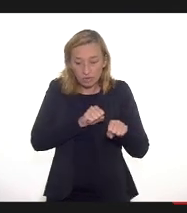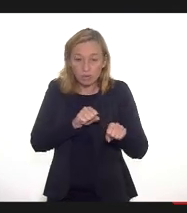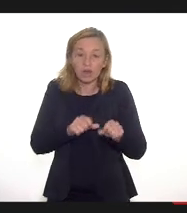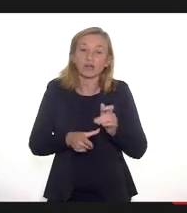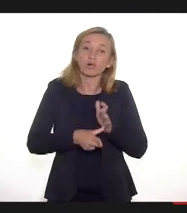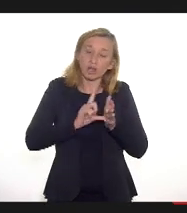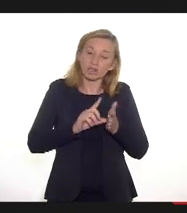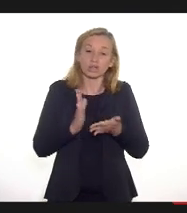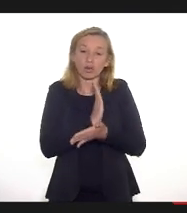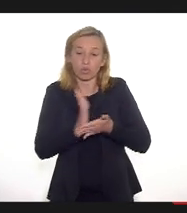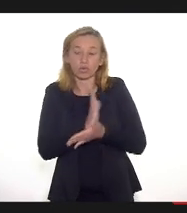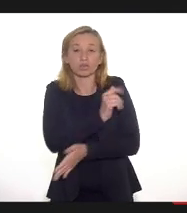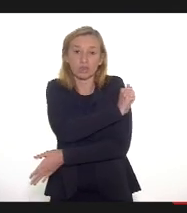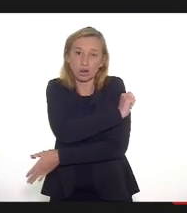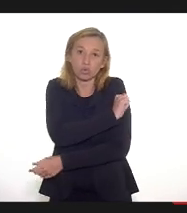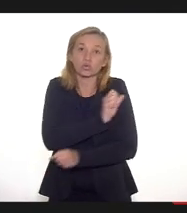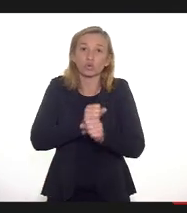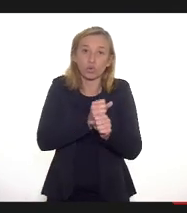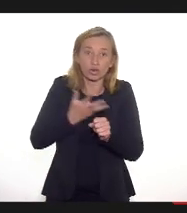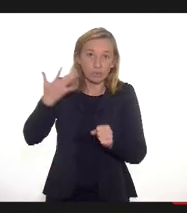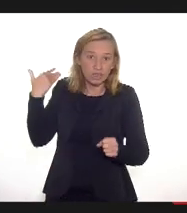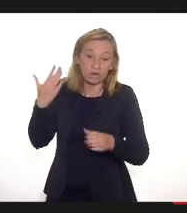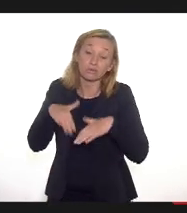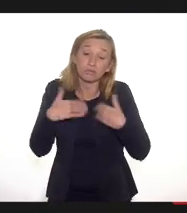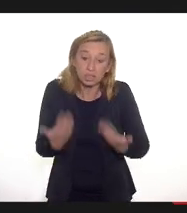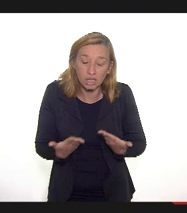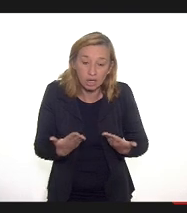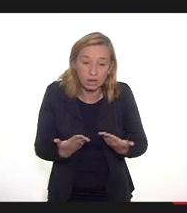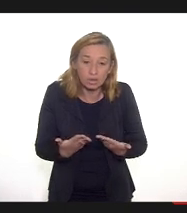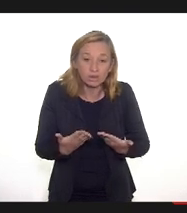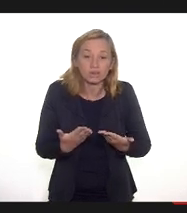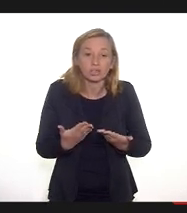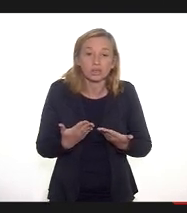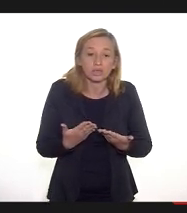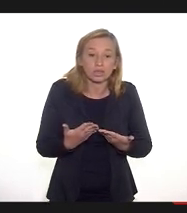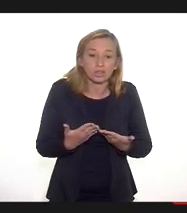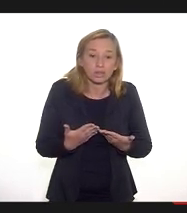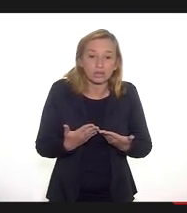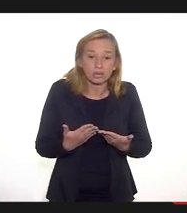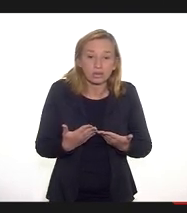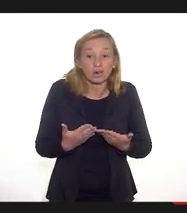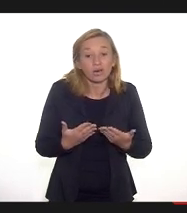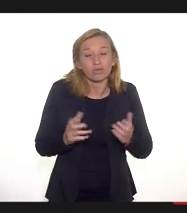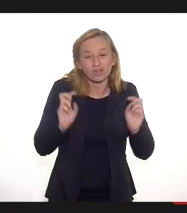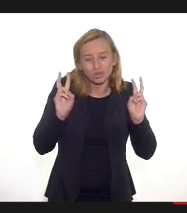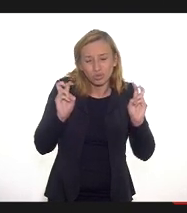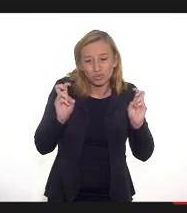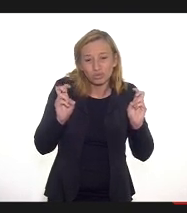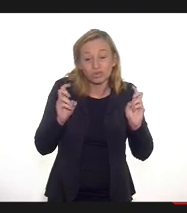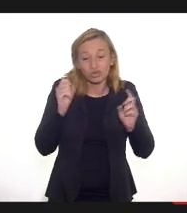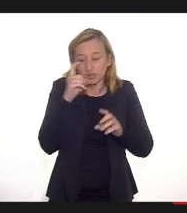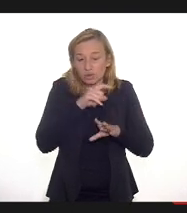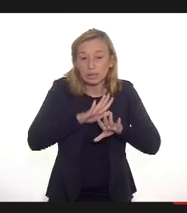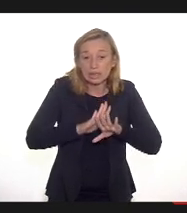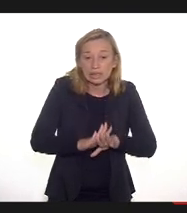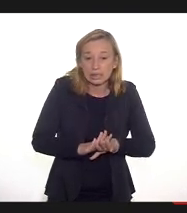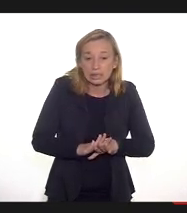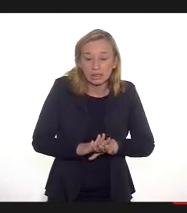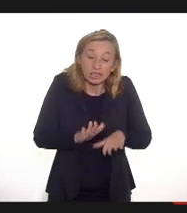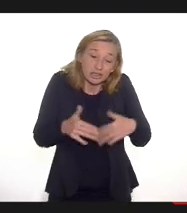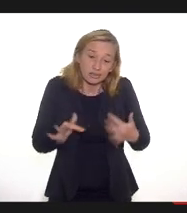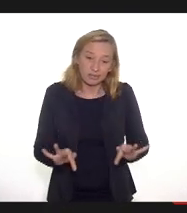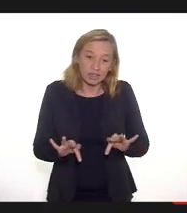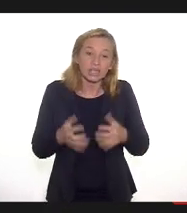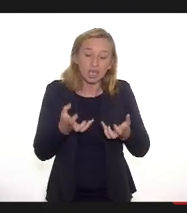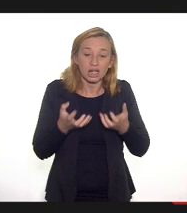né? Ano passado. Então, isso também é uma situação e, enfim,